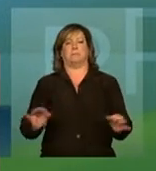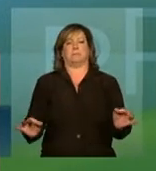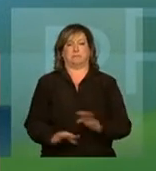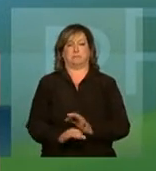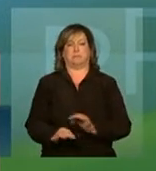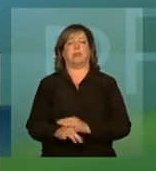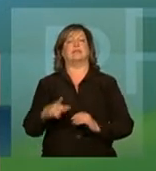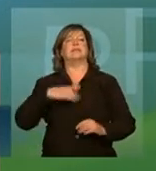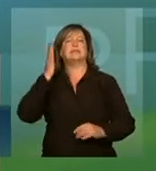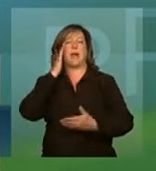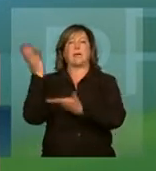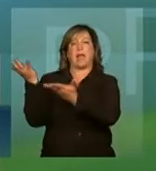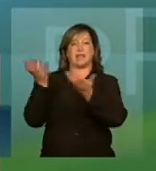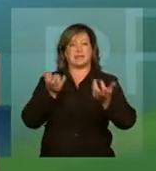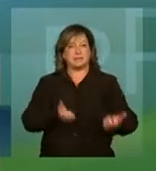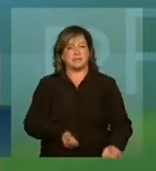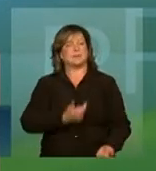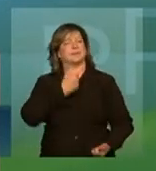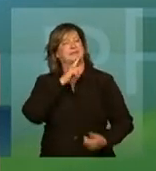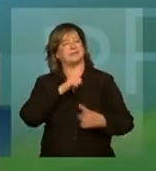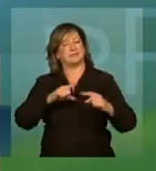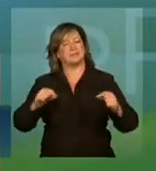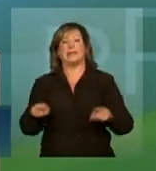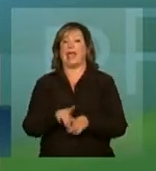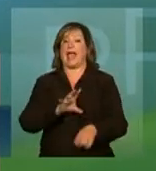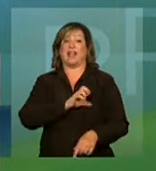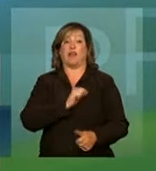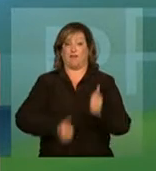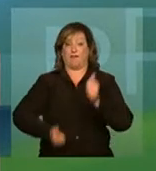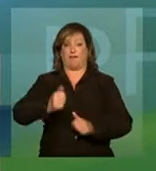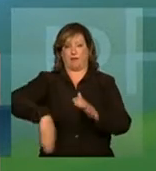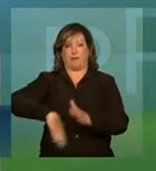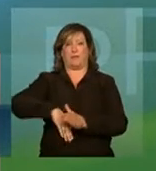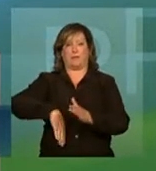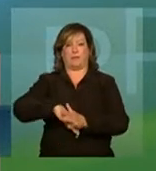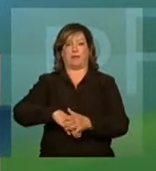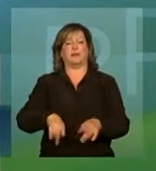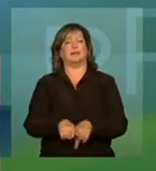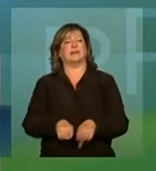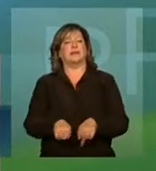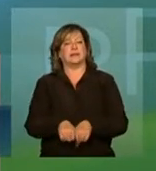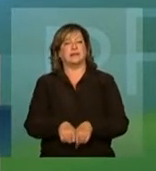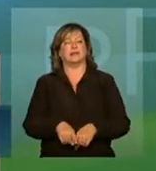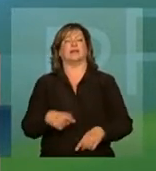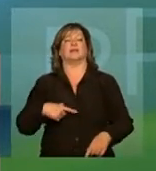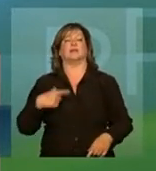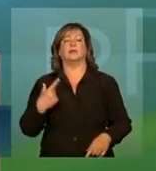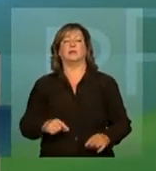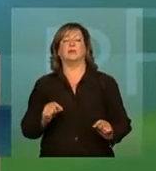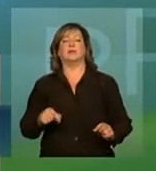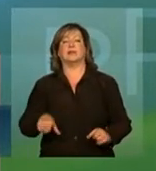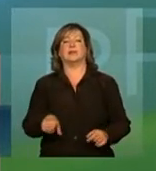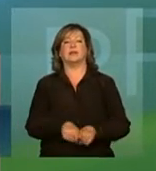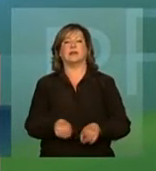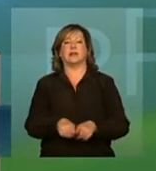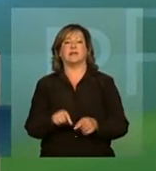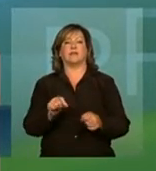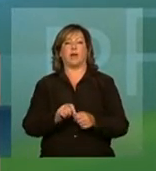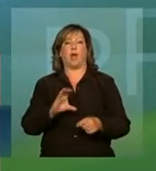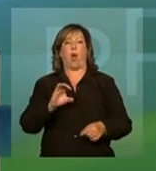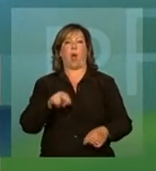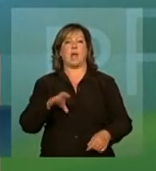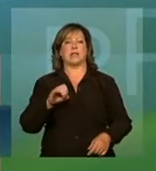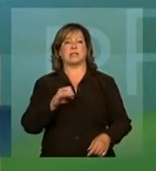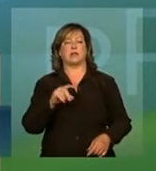sabe receber, é acolhedor e adora futebol. E, finalmente, de colocar de pé o programa de concessões públicas